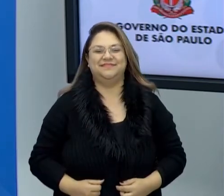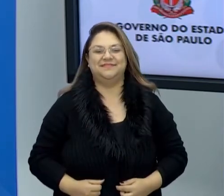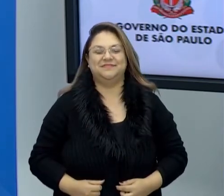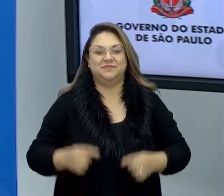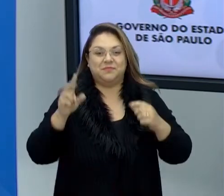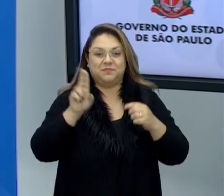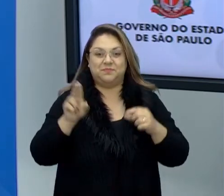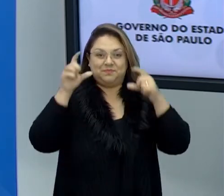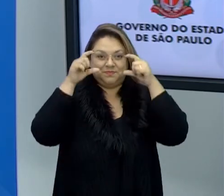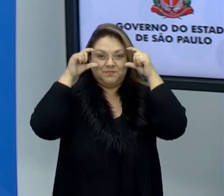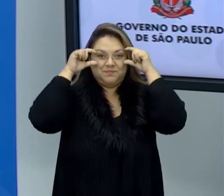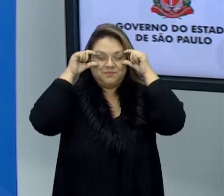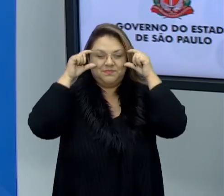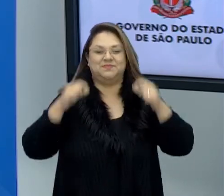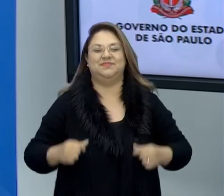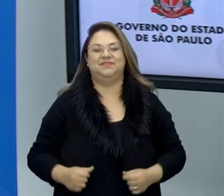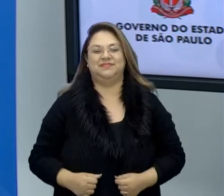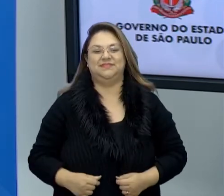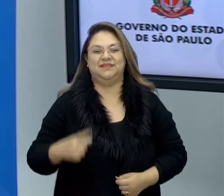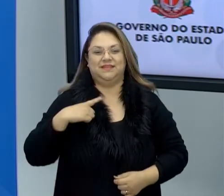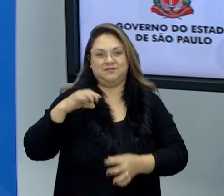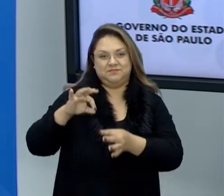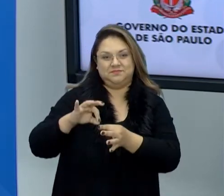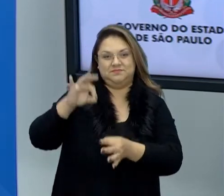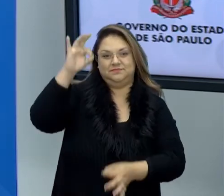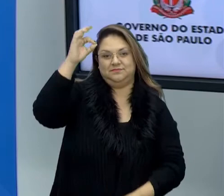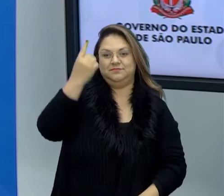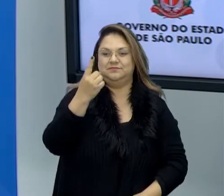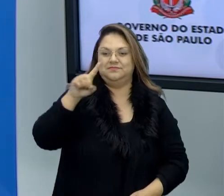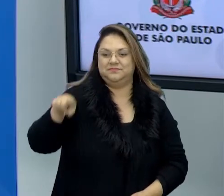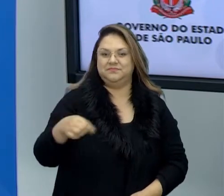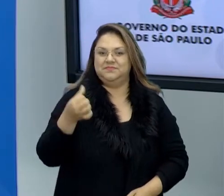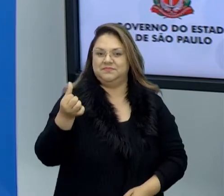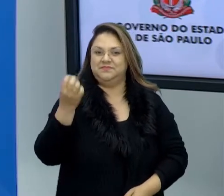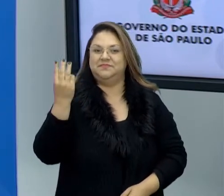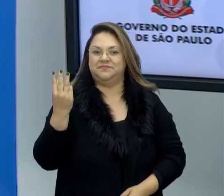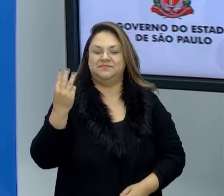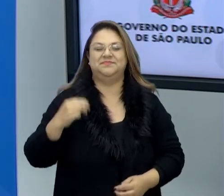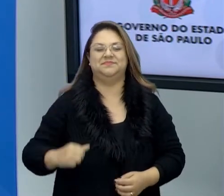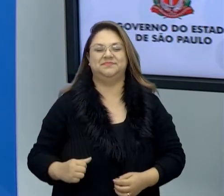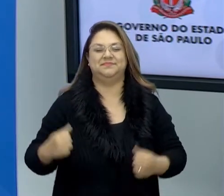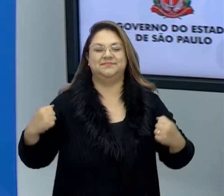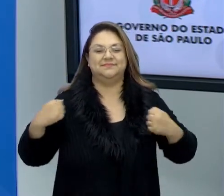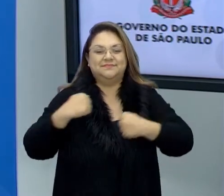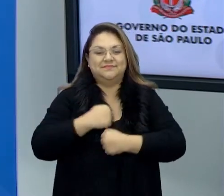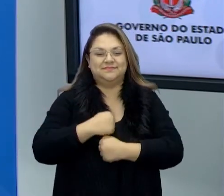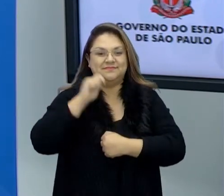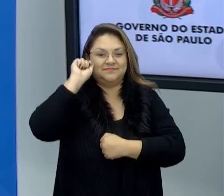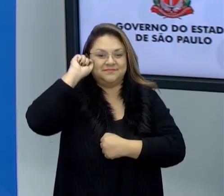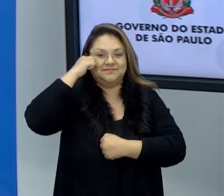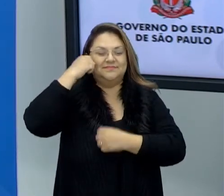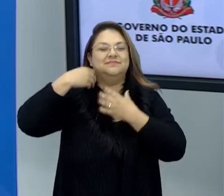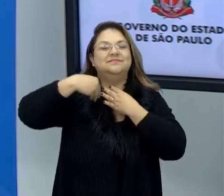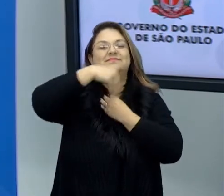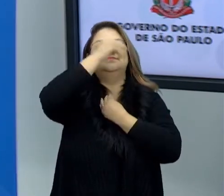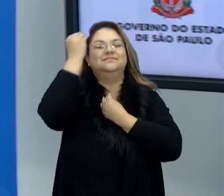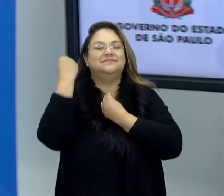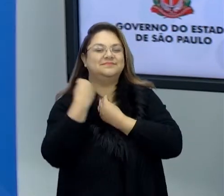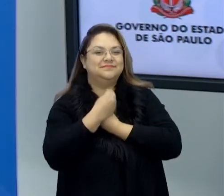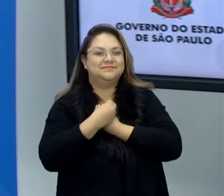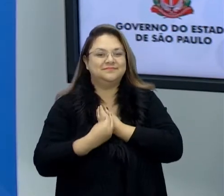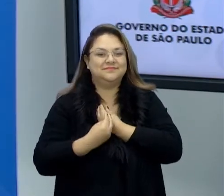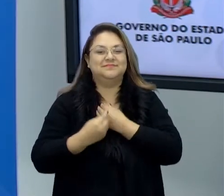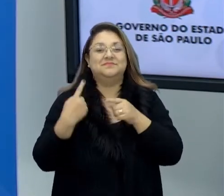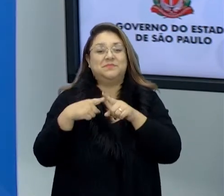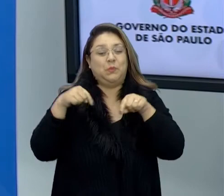uso óculos, né? Tenho cerca de 1,63 de altura, tá? Tô com uma jaqueta preta, um lenço, né, no